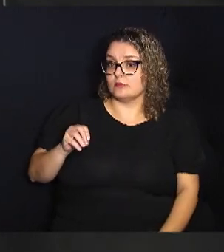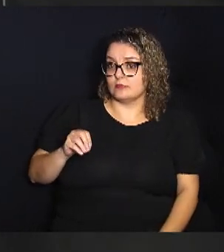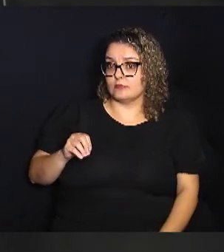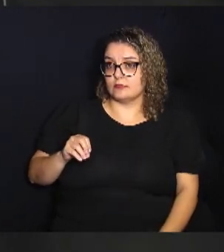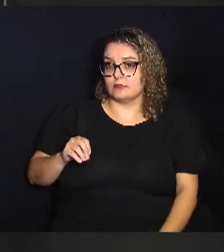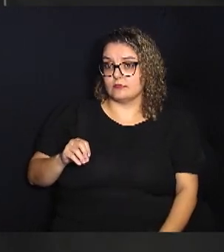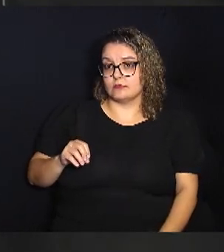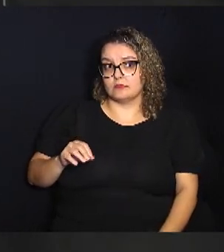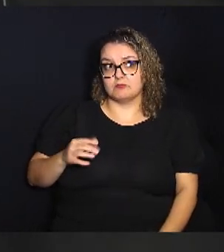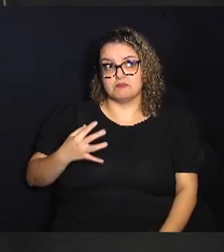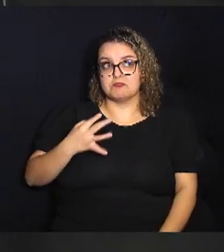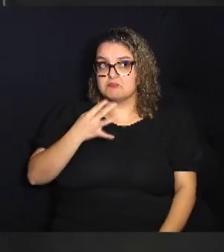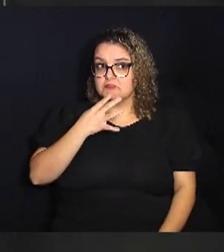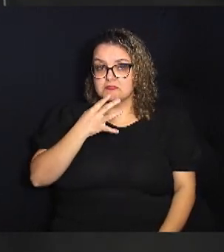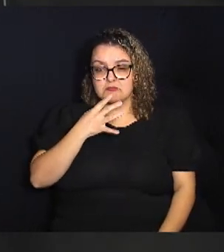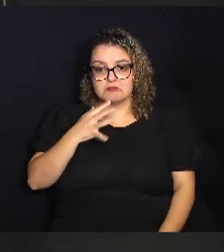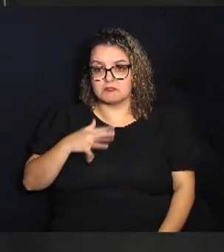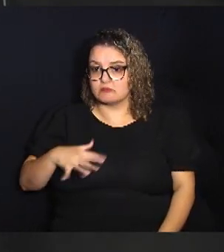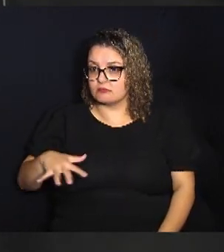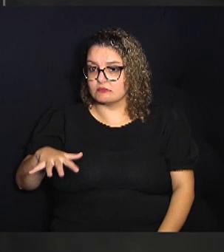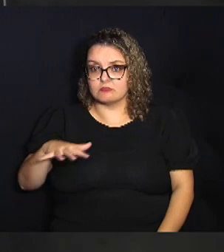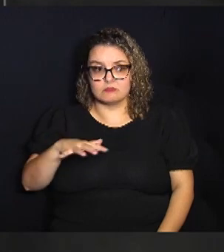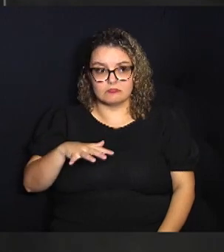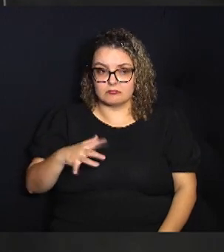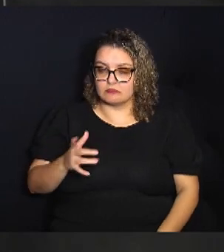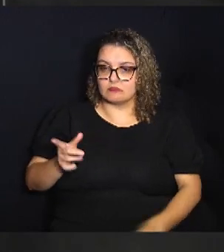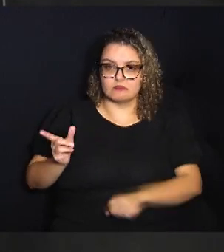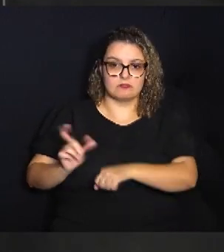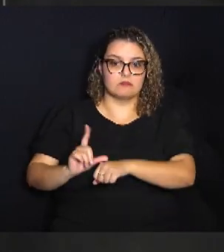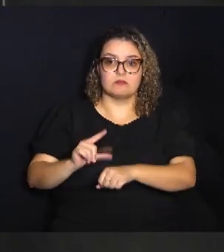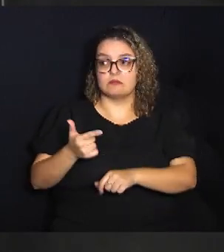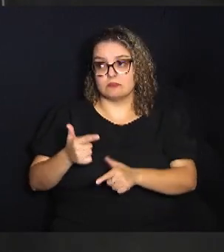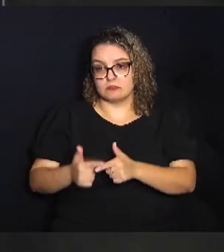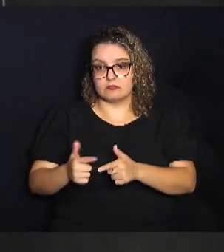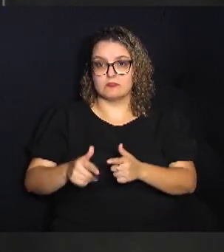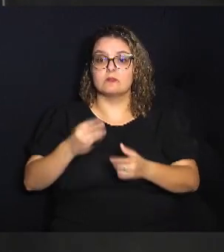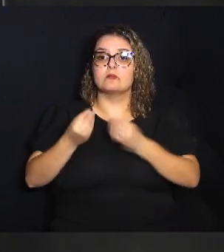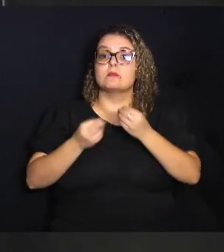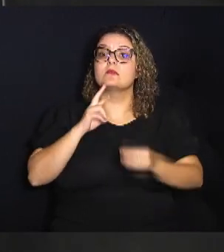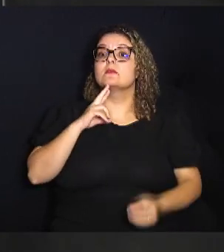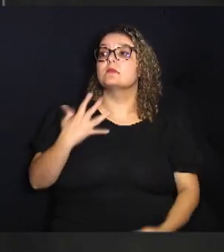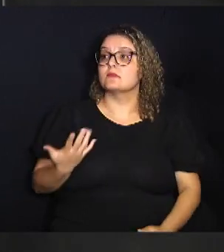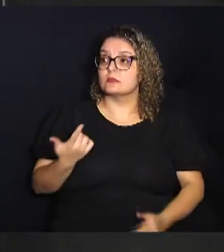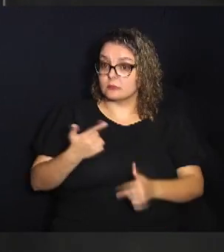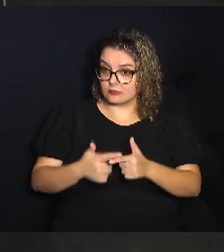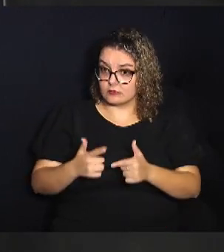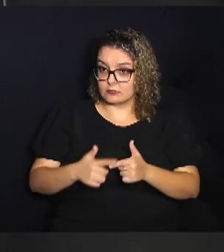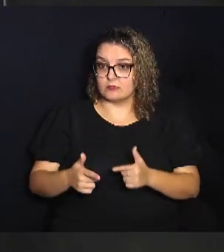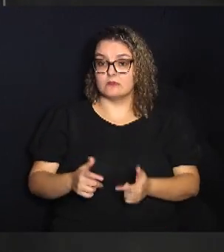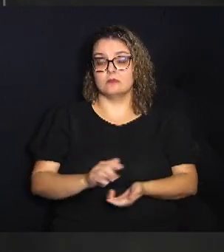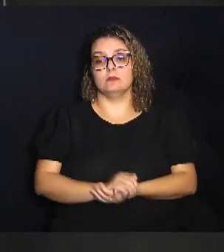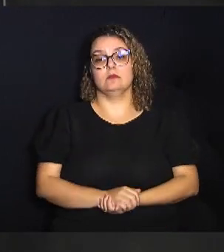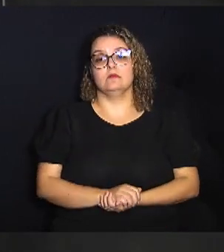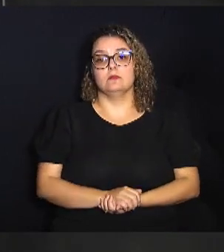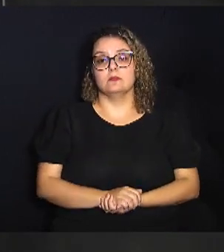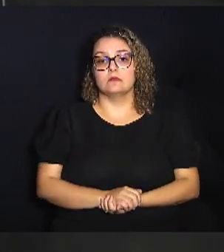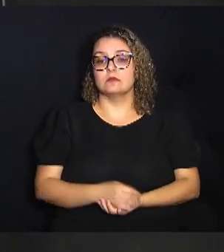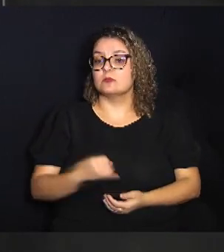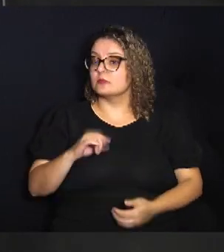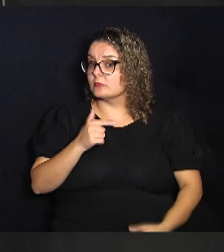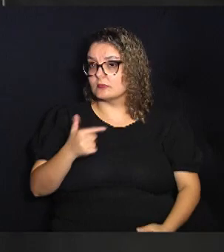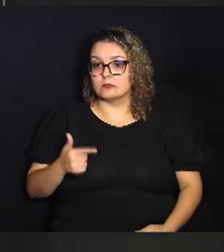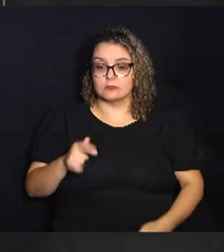um comércio na minha região que não teve esse problema. Como que nós vamos resolver esse problema, Mirla? Se não tiver quem